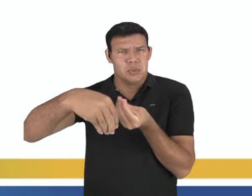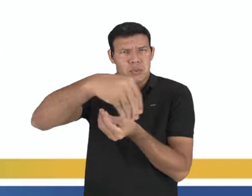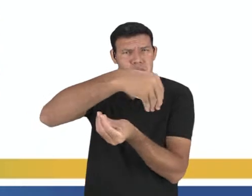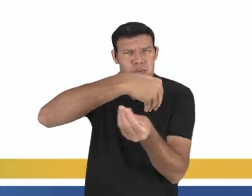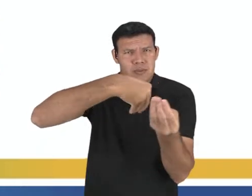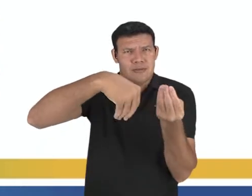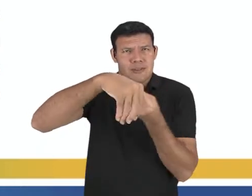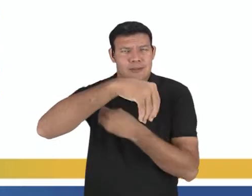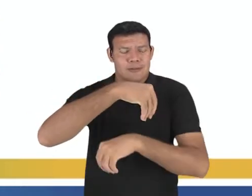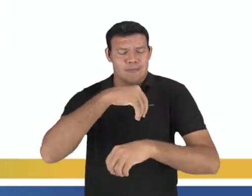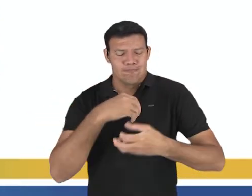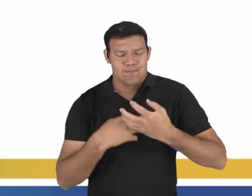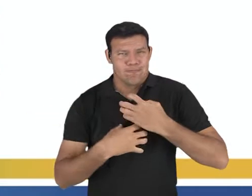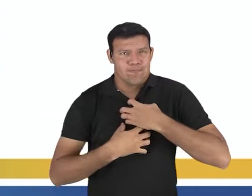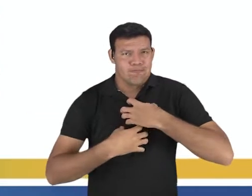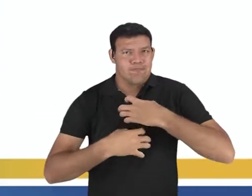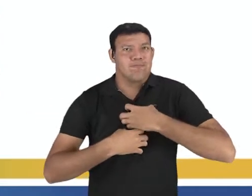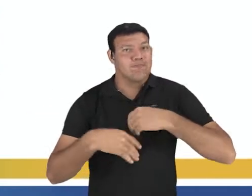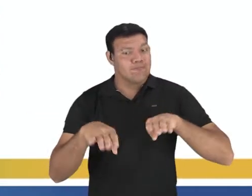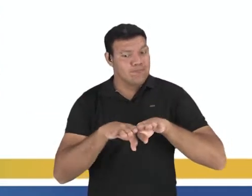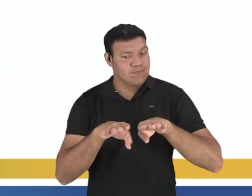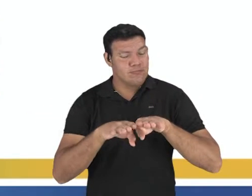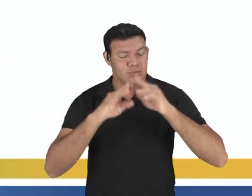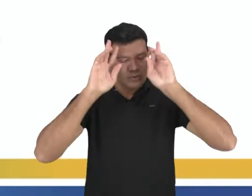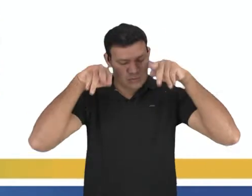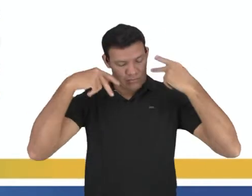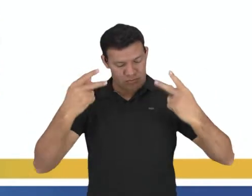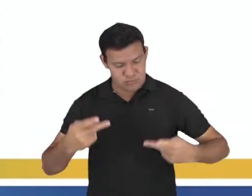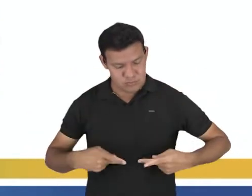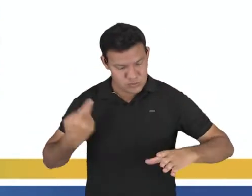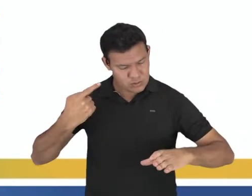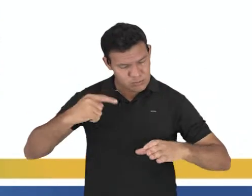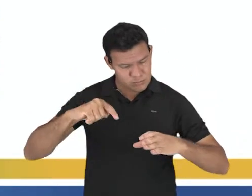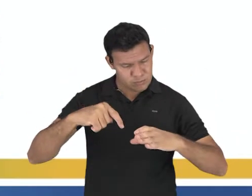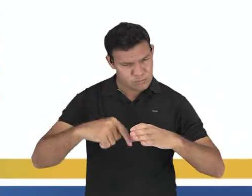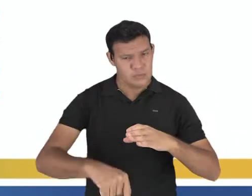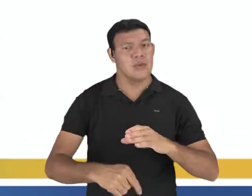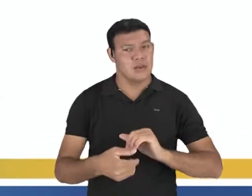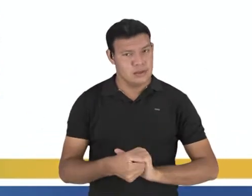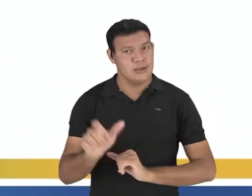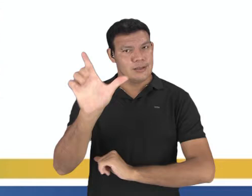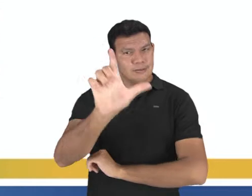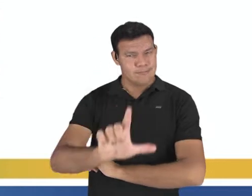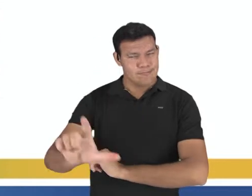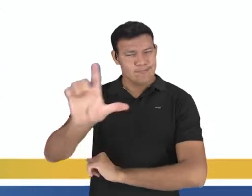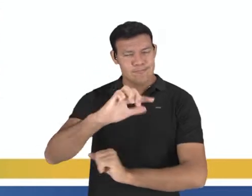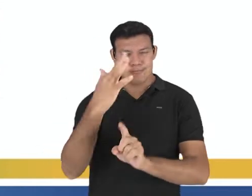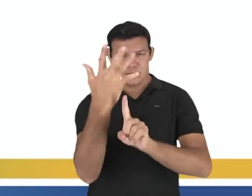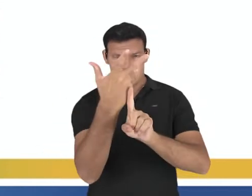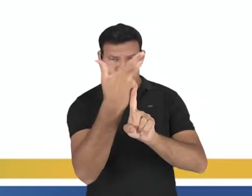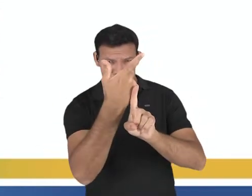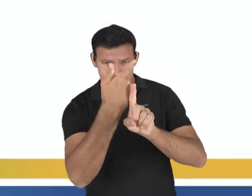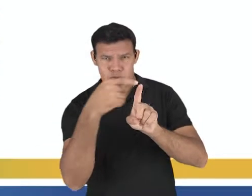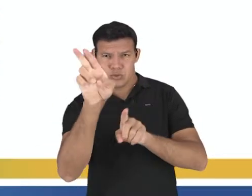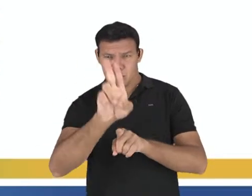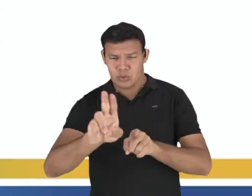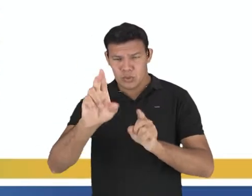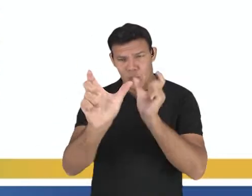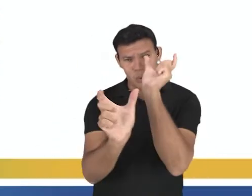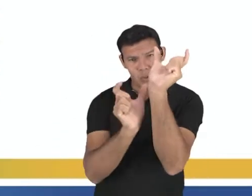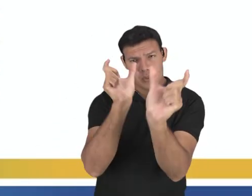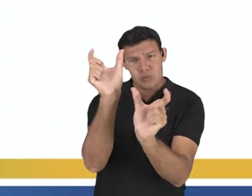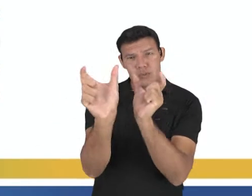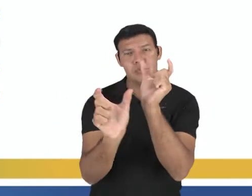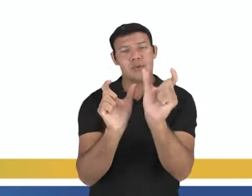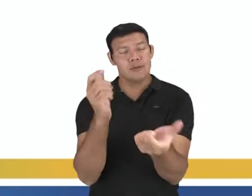e humanamente profundo. Então, a literatura ela é a arte da palavra e ela vai